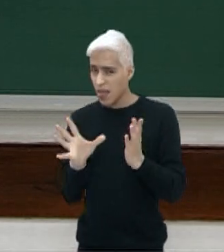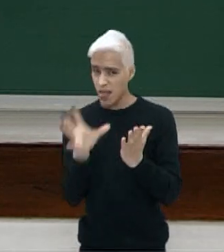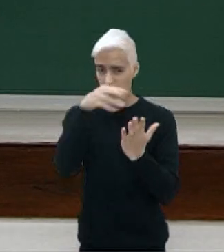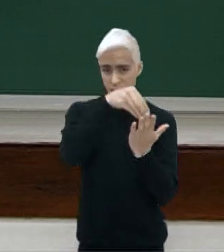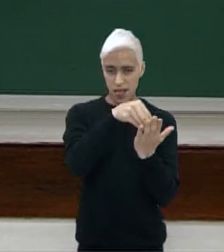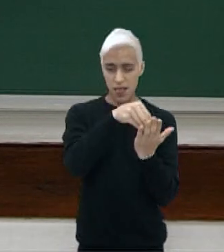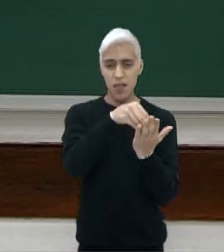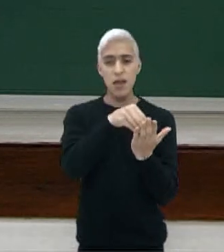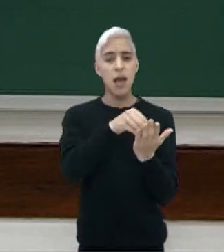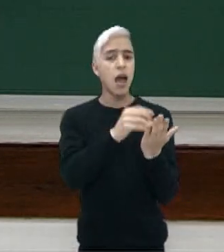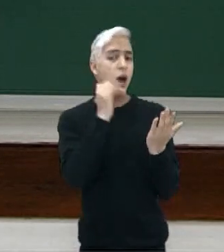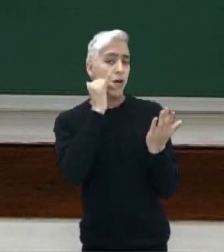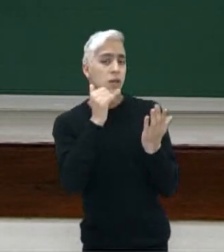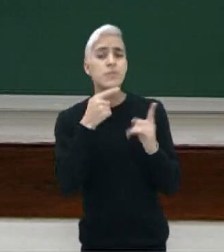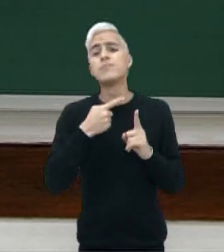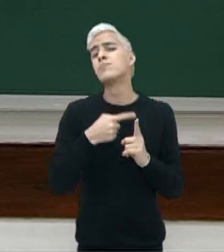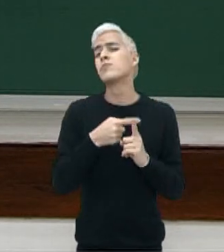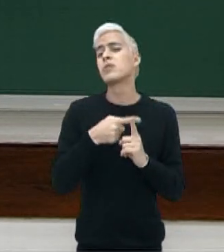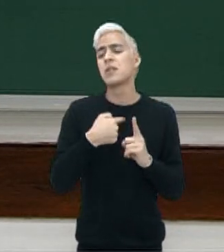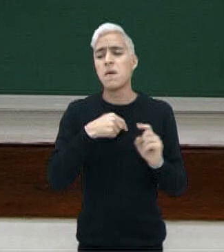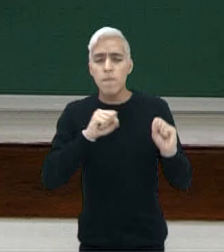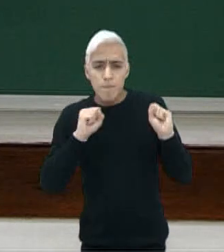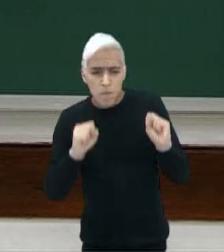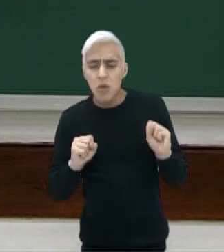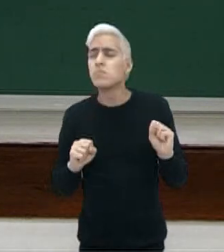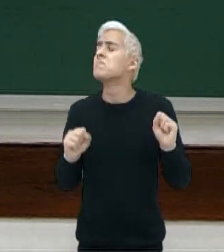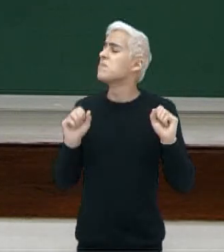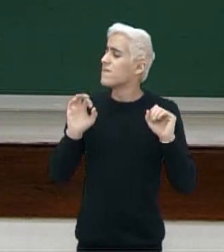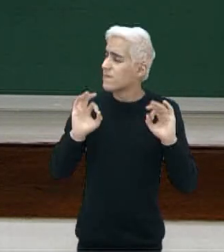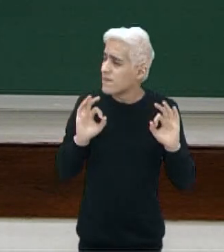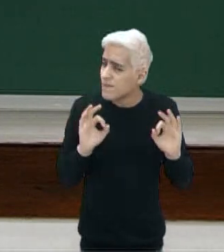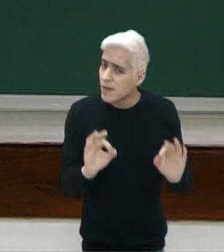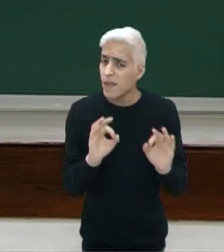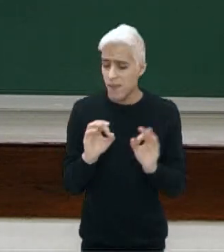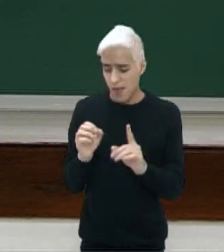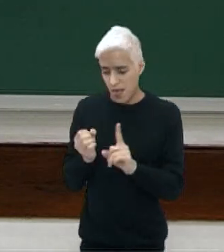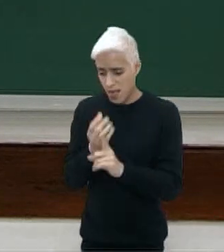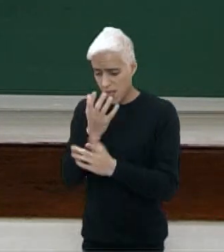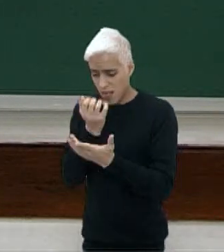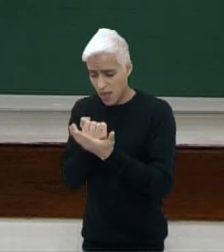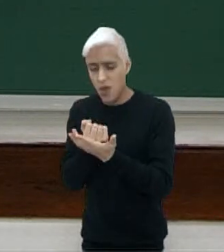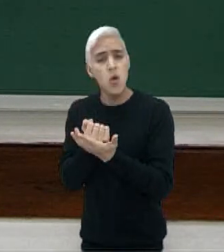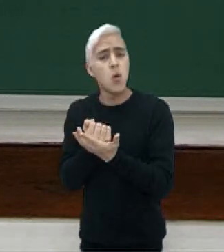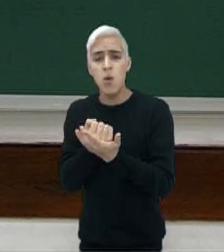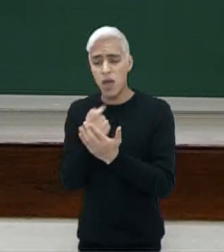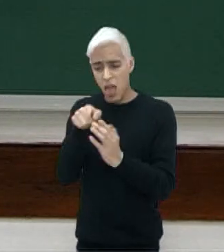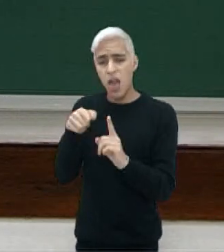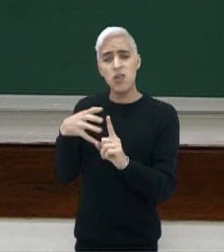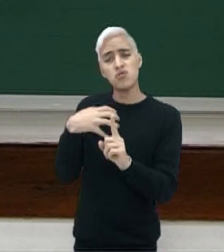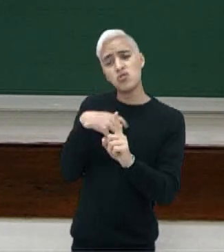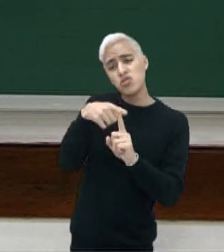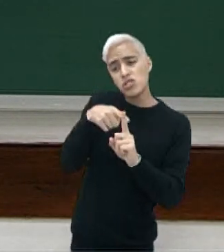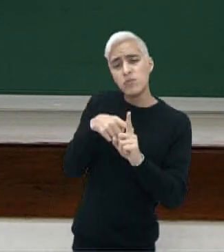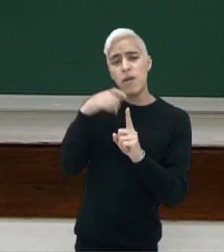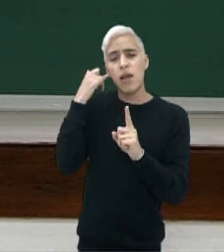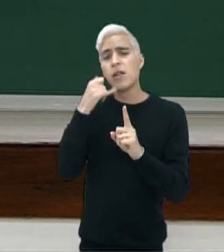Pertence sim ao relato. Por que eu posso dizer que a biografia ela é um tipo de